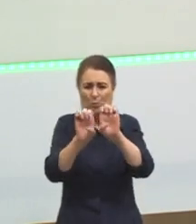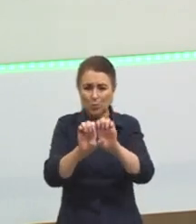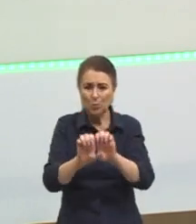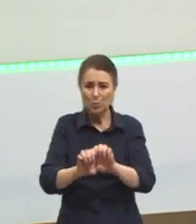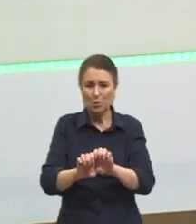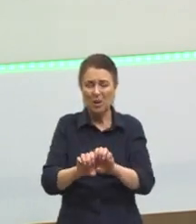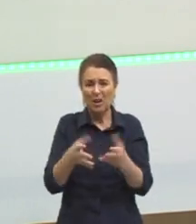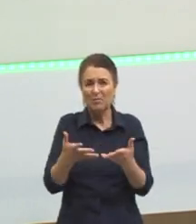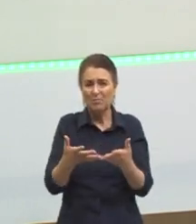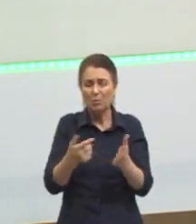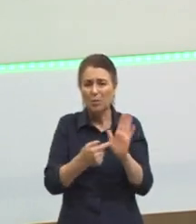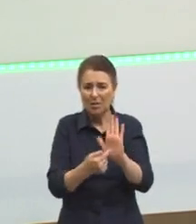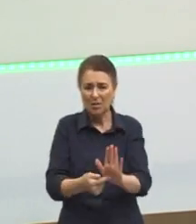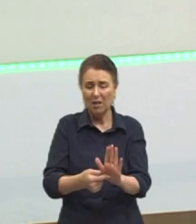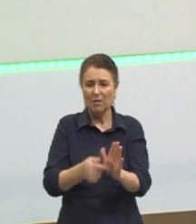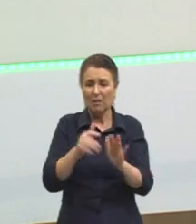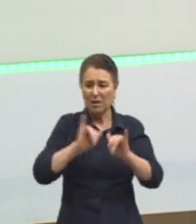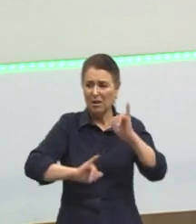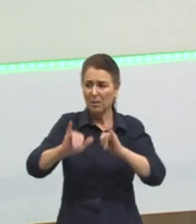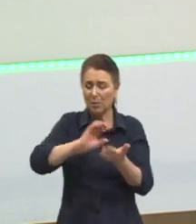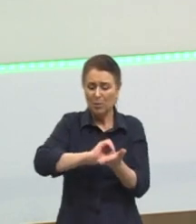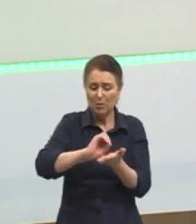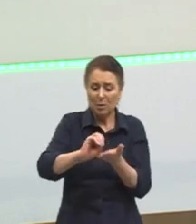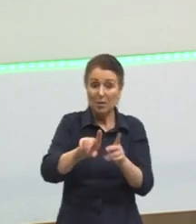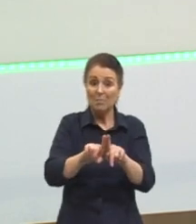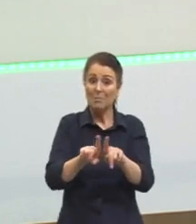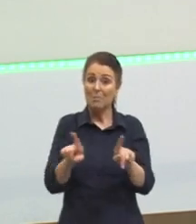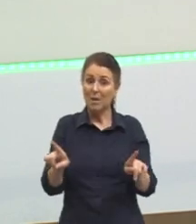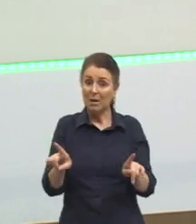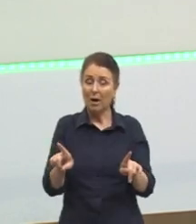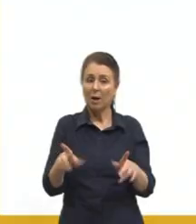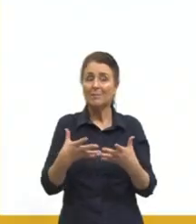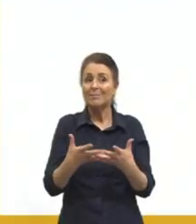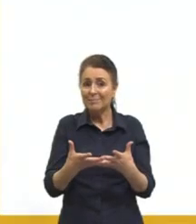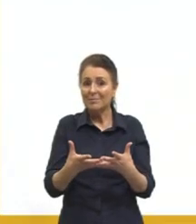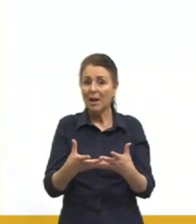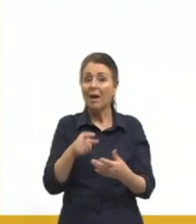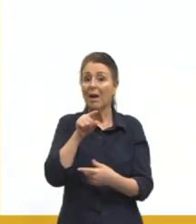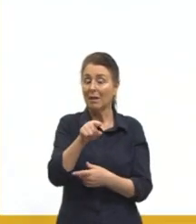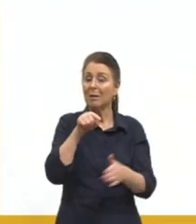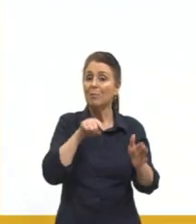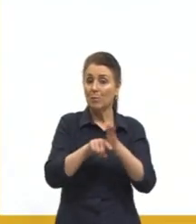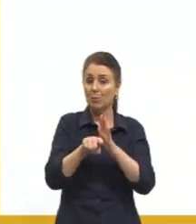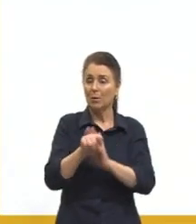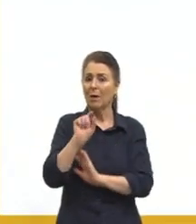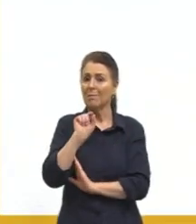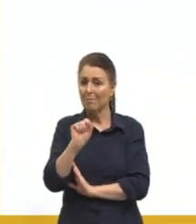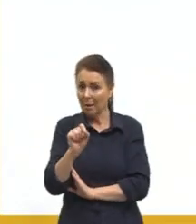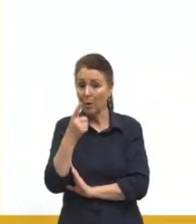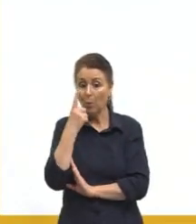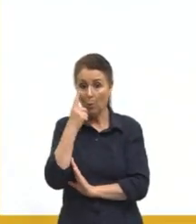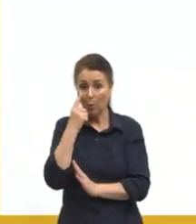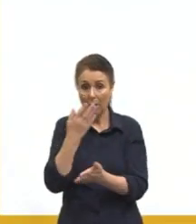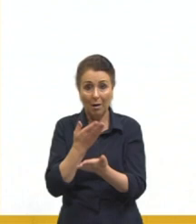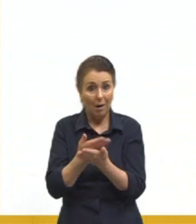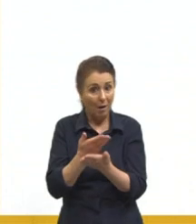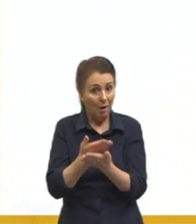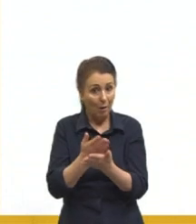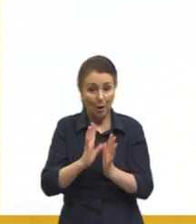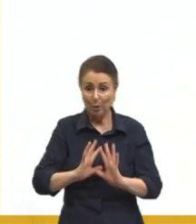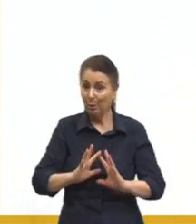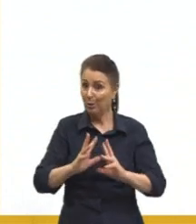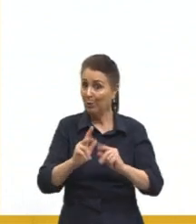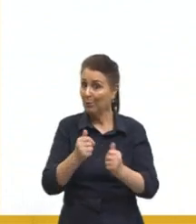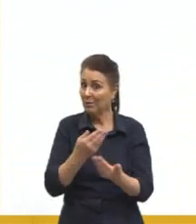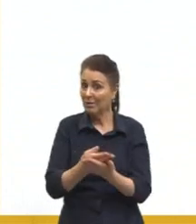fundo da química orgânica era essa Mas em compensação ela foi quem assistiu as aulas por favor todas né